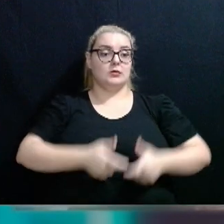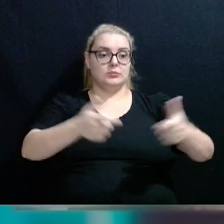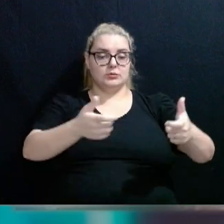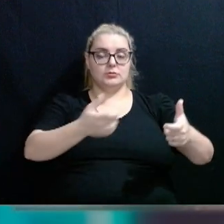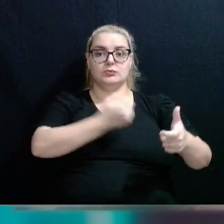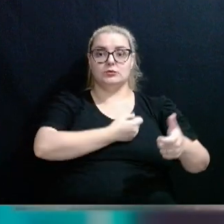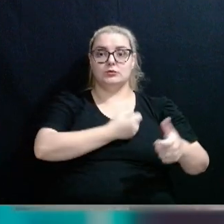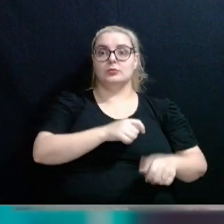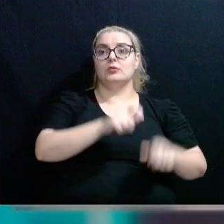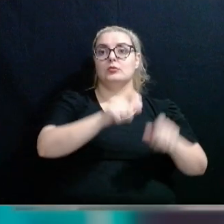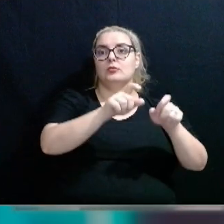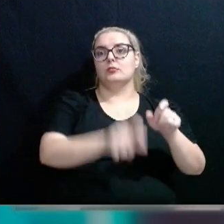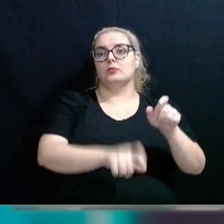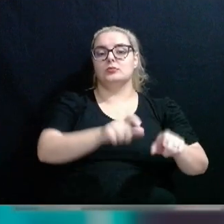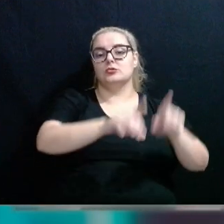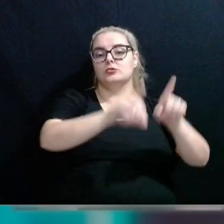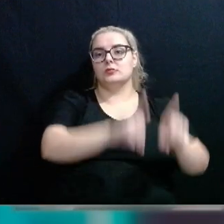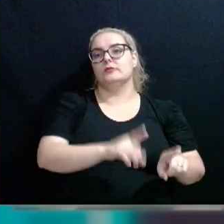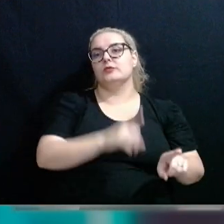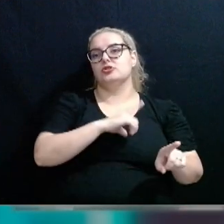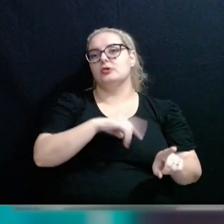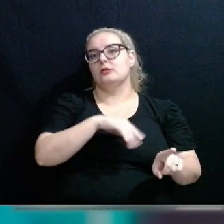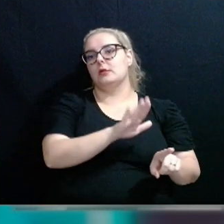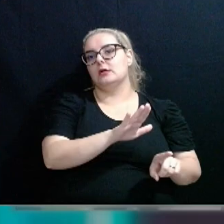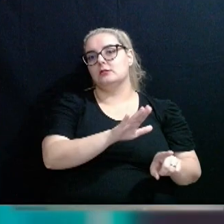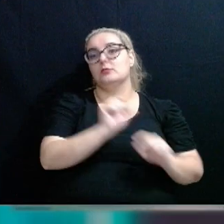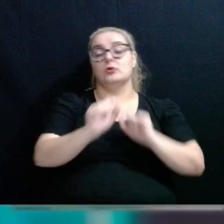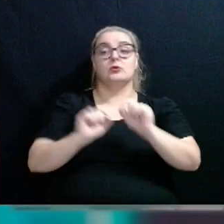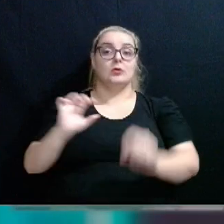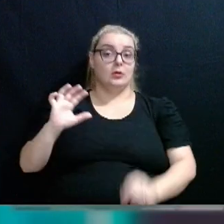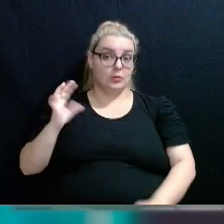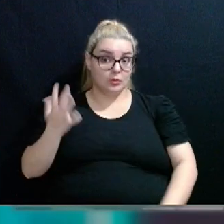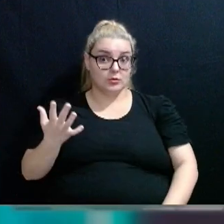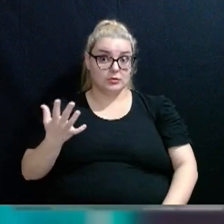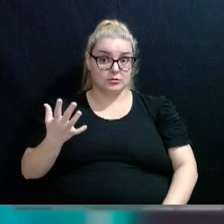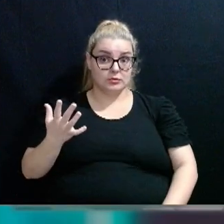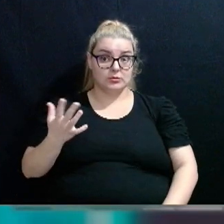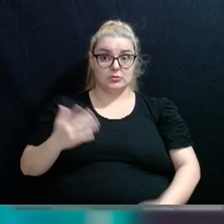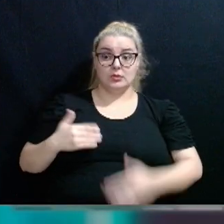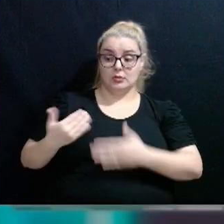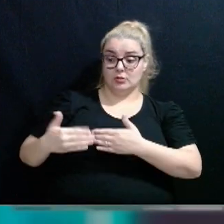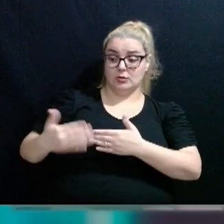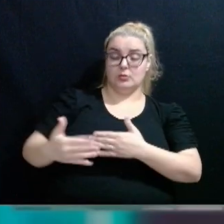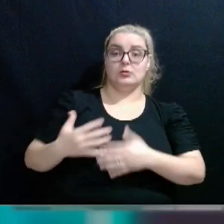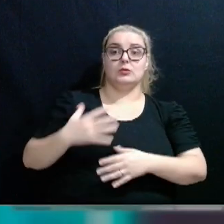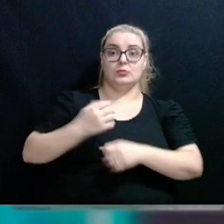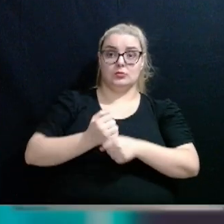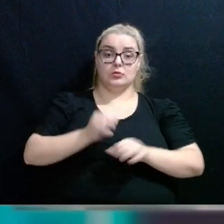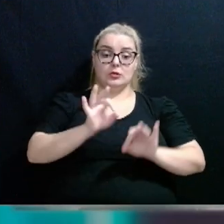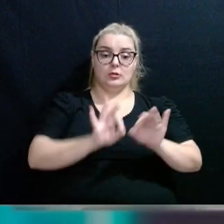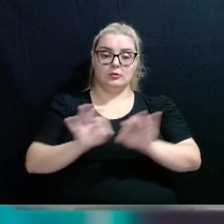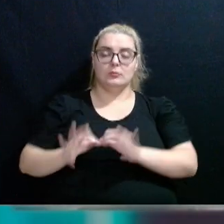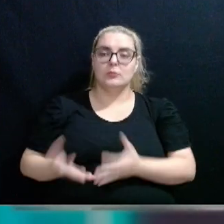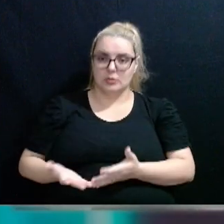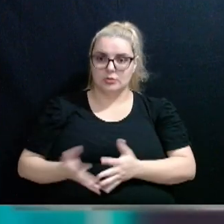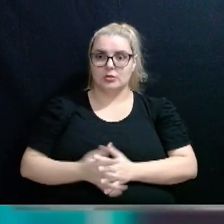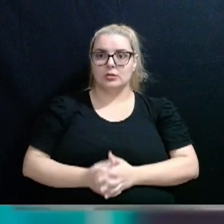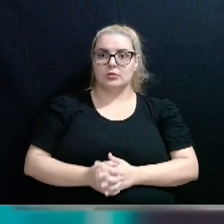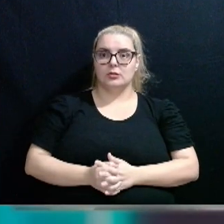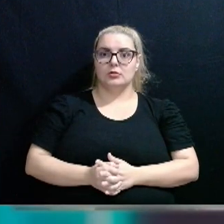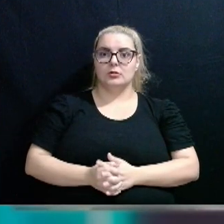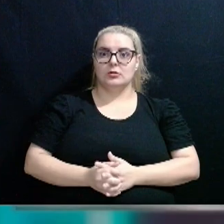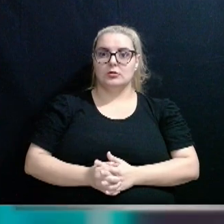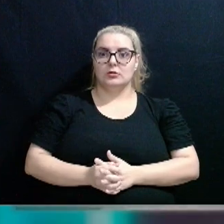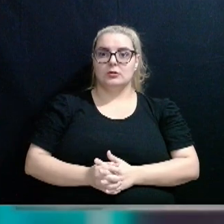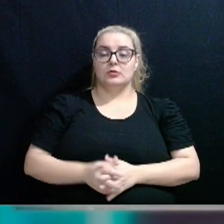deficiência. E o que ocorreu é que, na sequência toda do projeto, essas pessoas